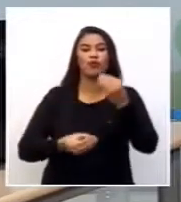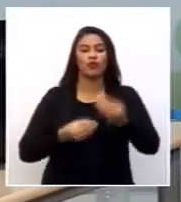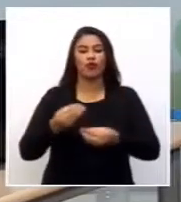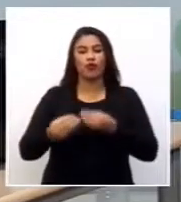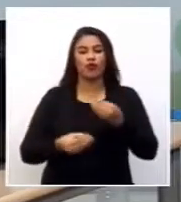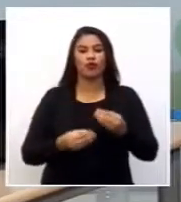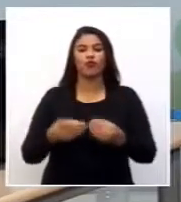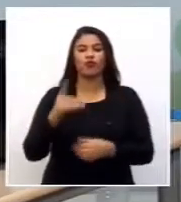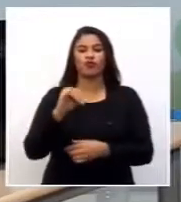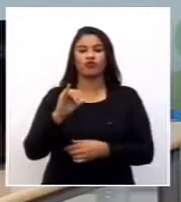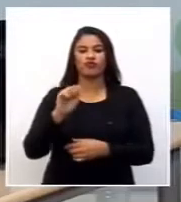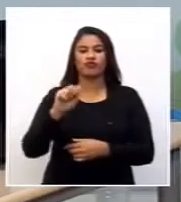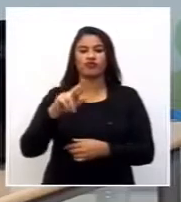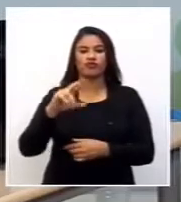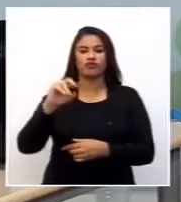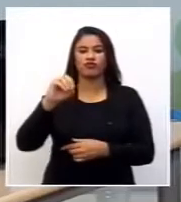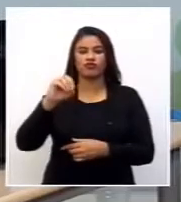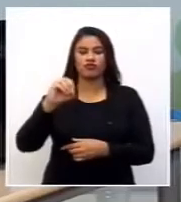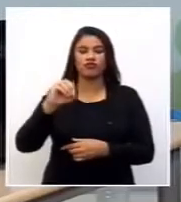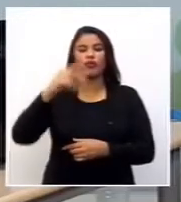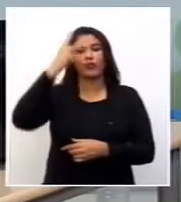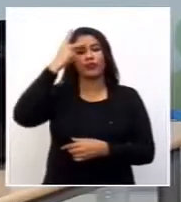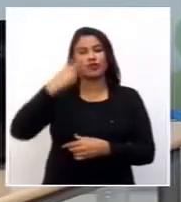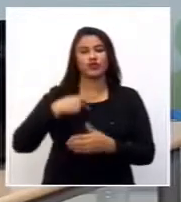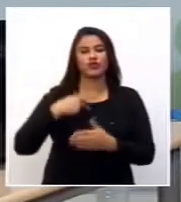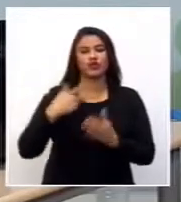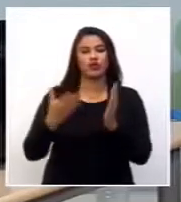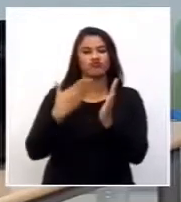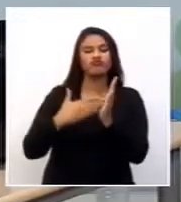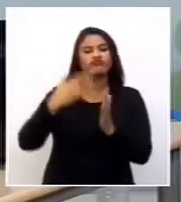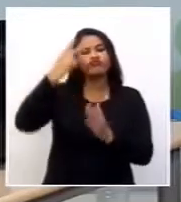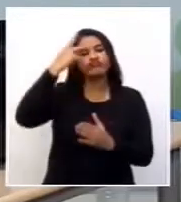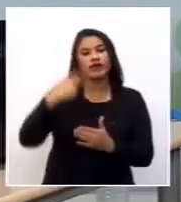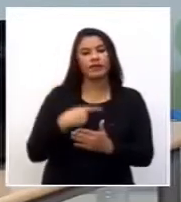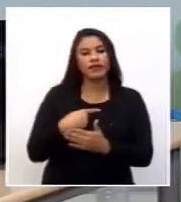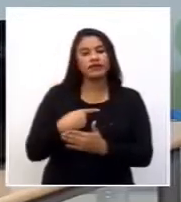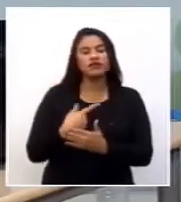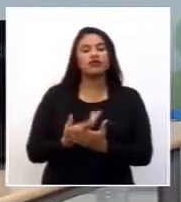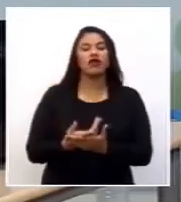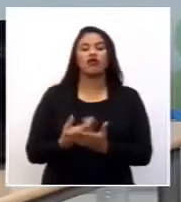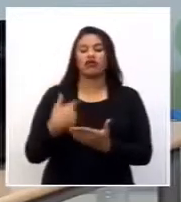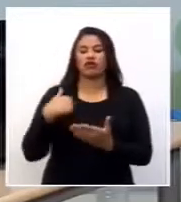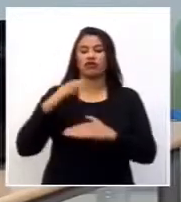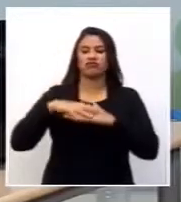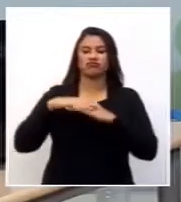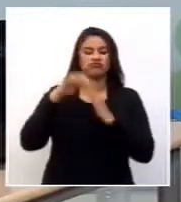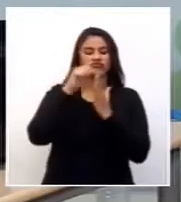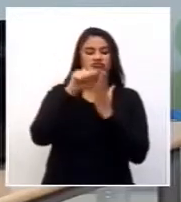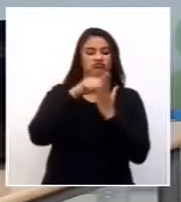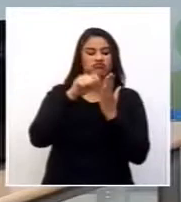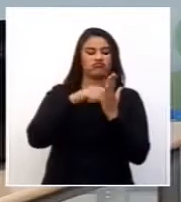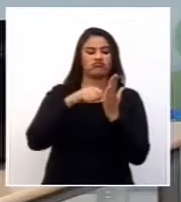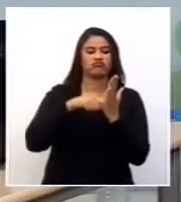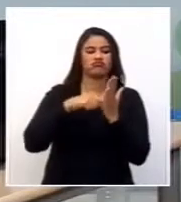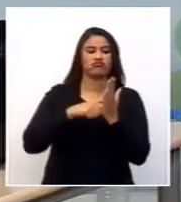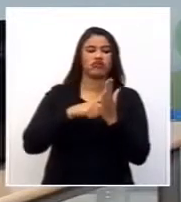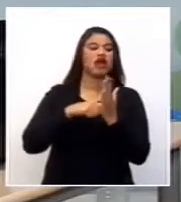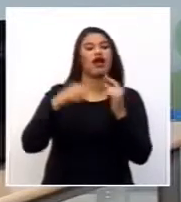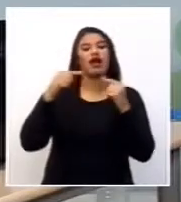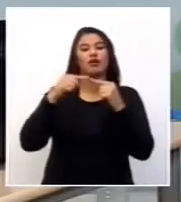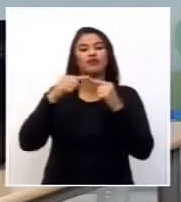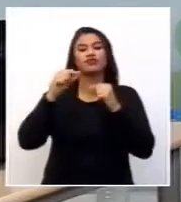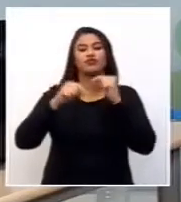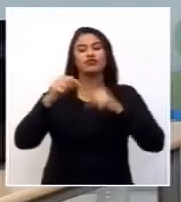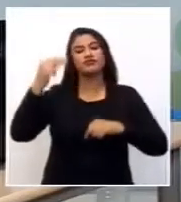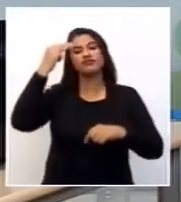do diário de bordo para registro pessoal nessa TPC, né? Nesse diário, a ideia do registro reflete a sua memória, né? A